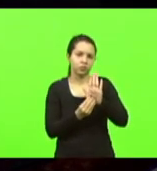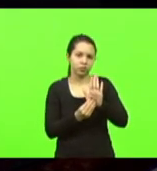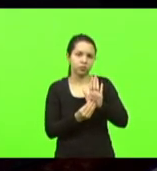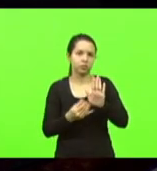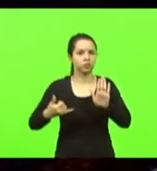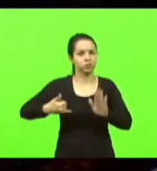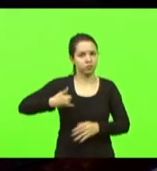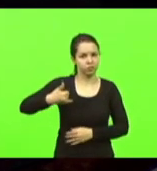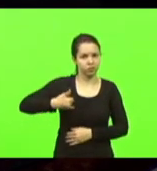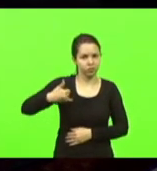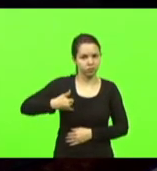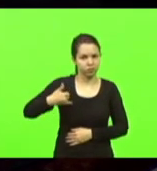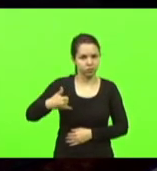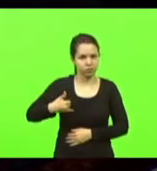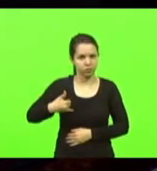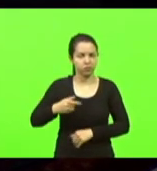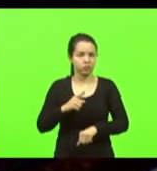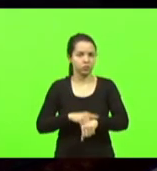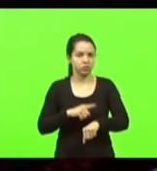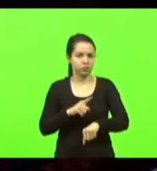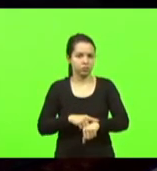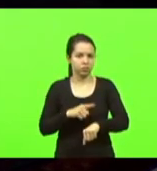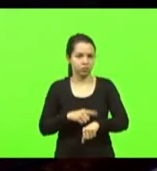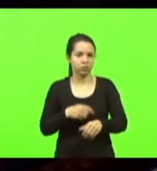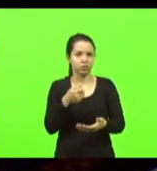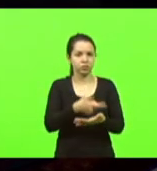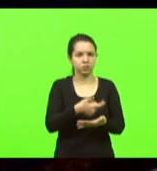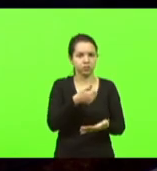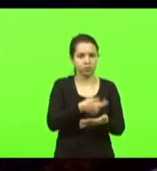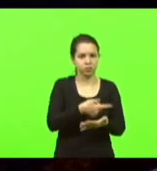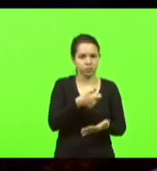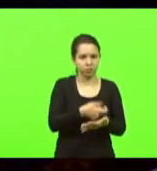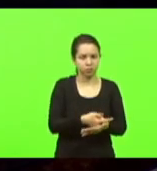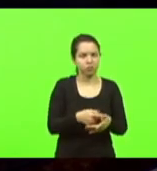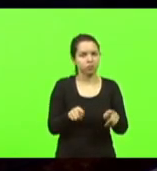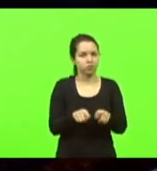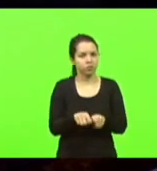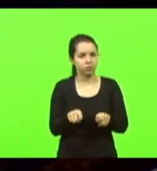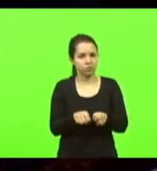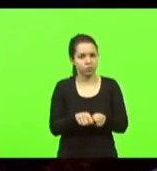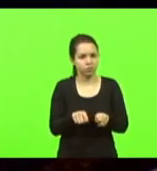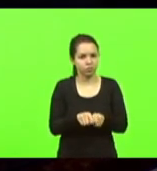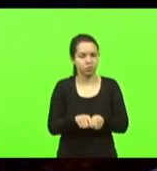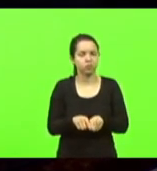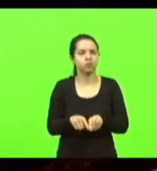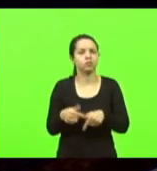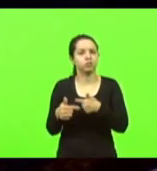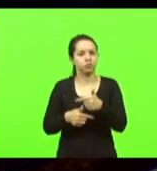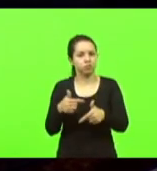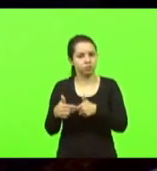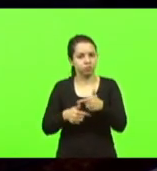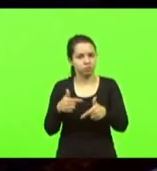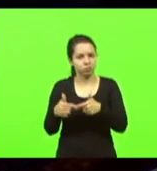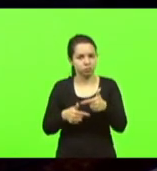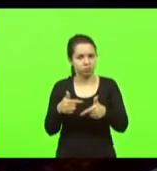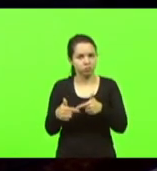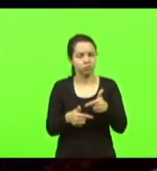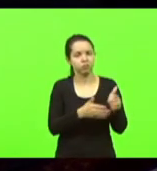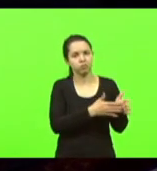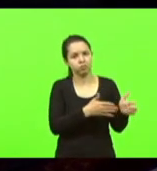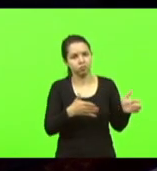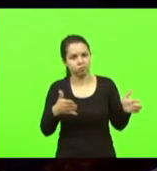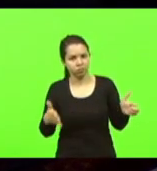idade tempo de contribuição e efetivo exercício na carreira de aposentadoria aos